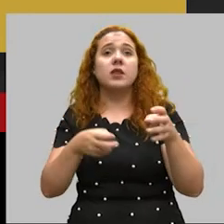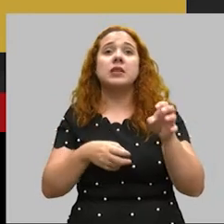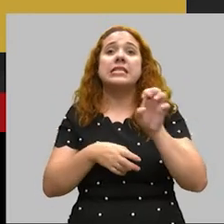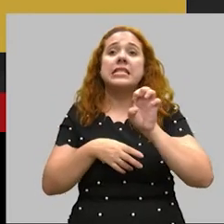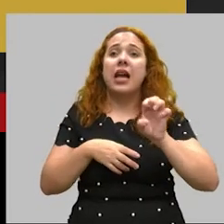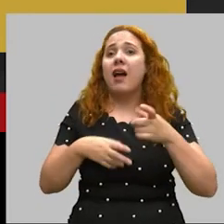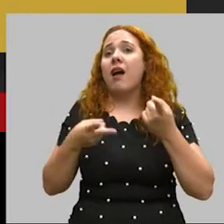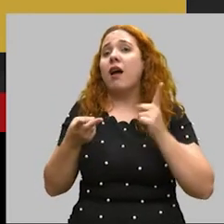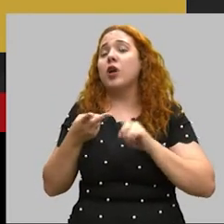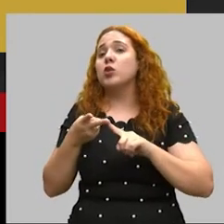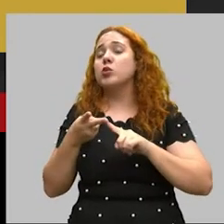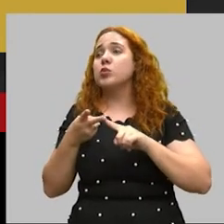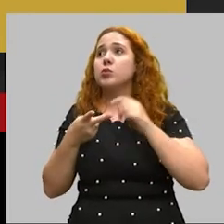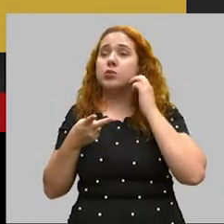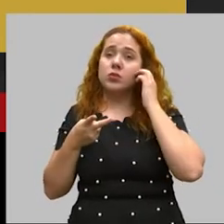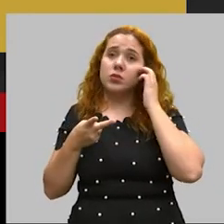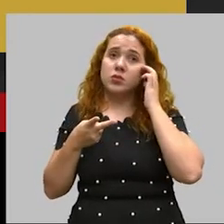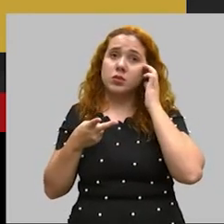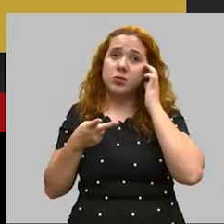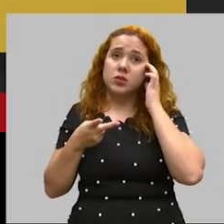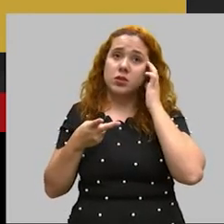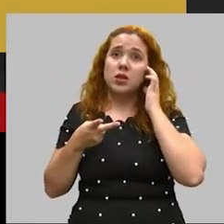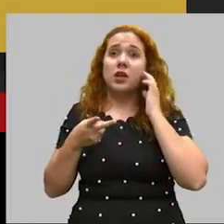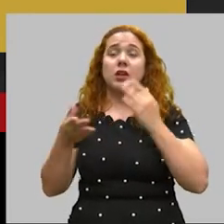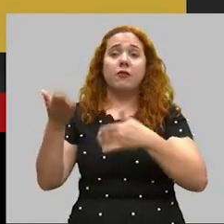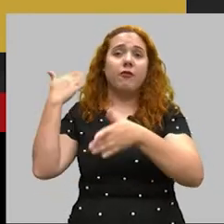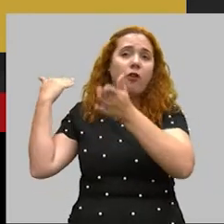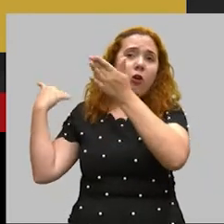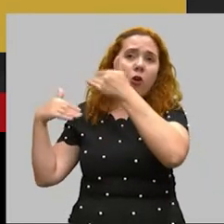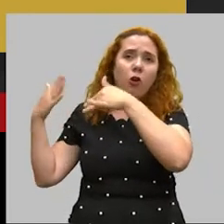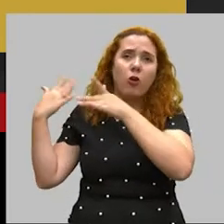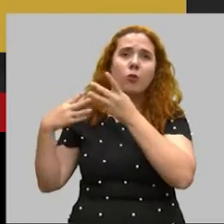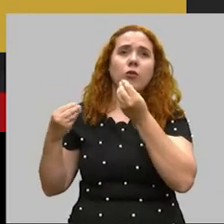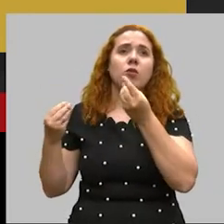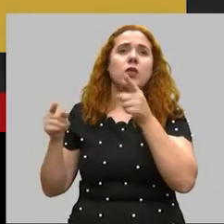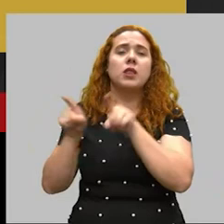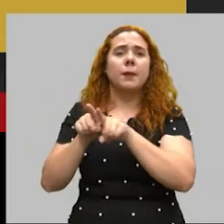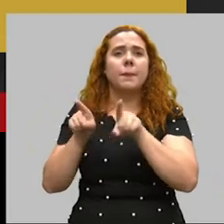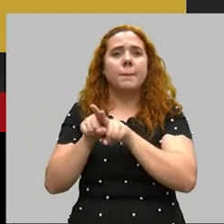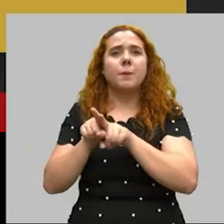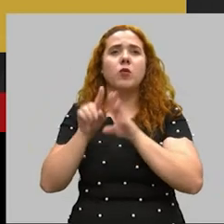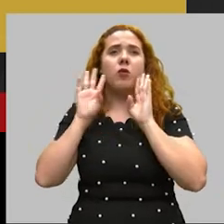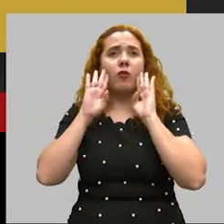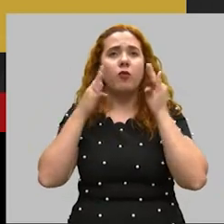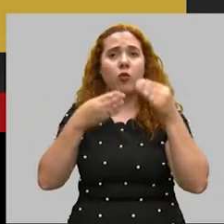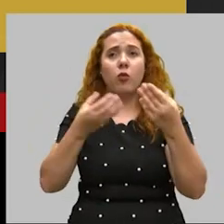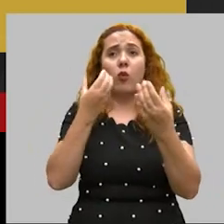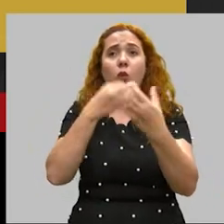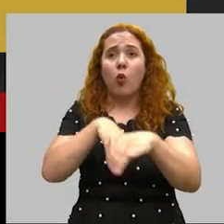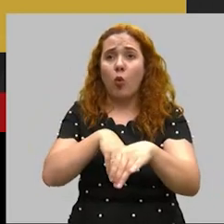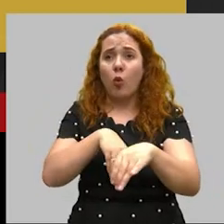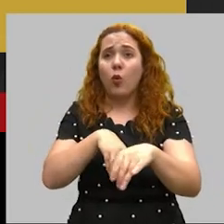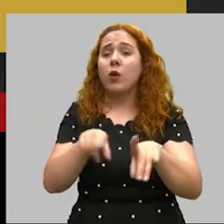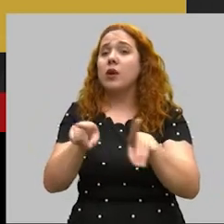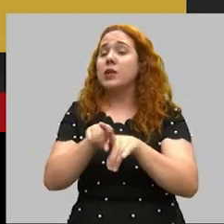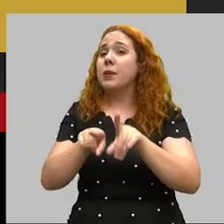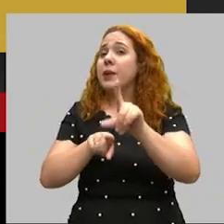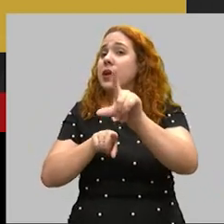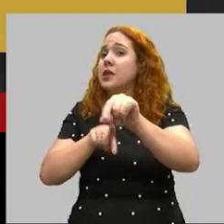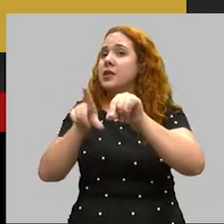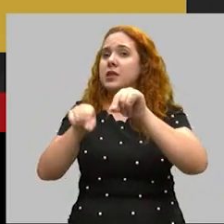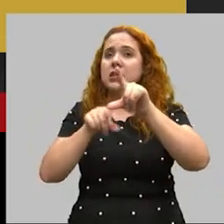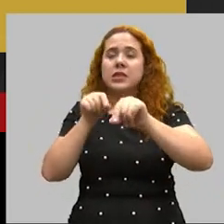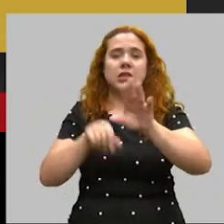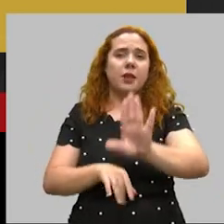acompanhamento de egressos que a gente sempre tá sabendo as coisas e focar Principalmente nos concursos e nas designações dos estados e